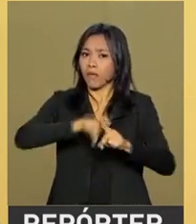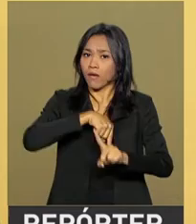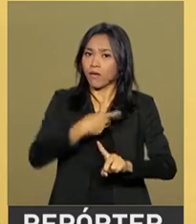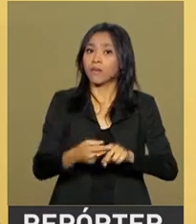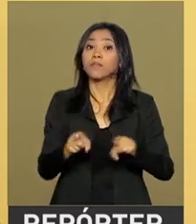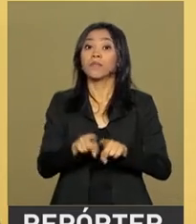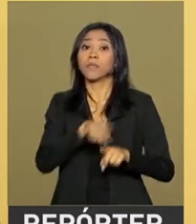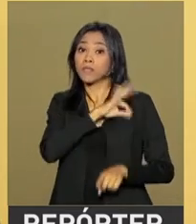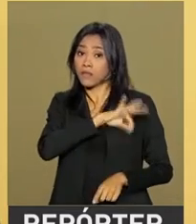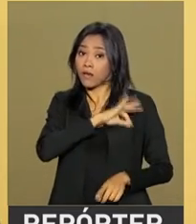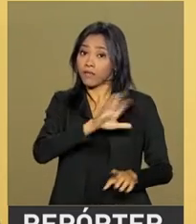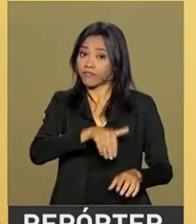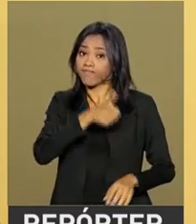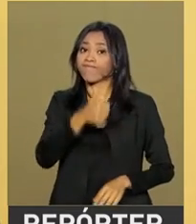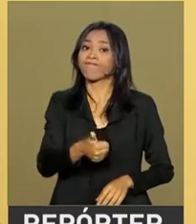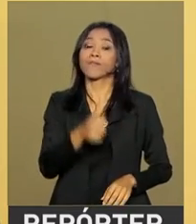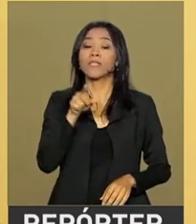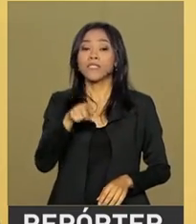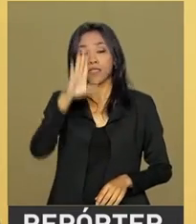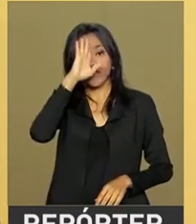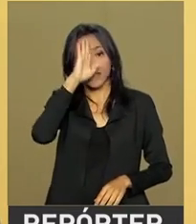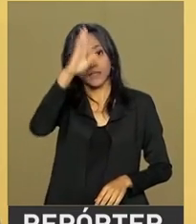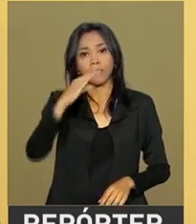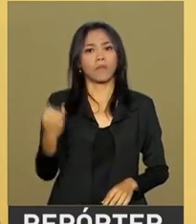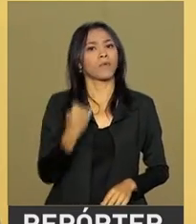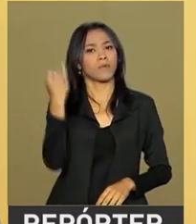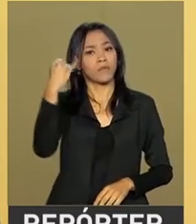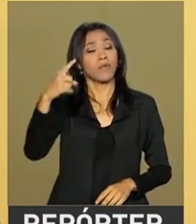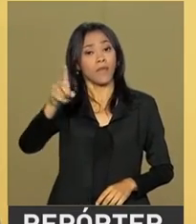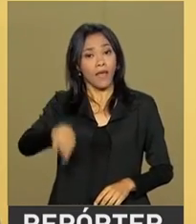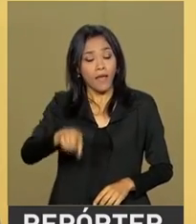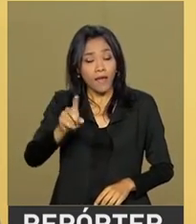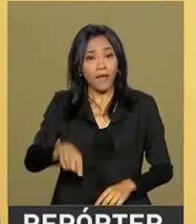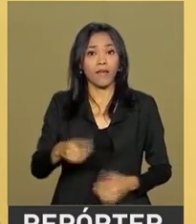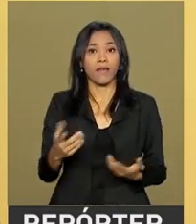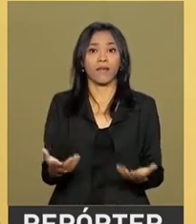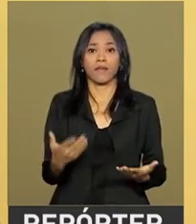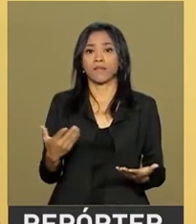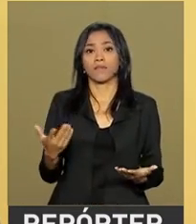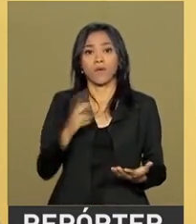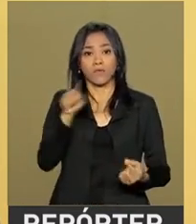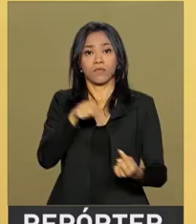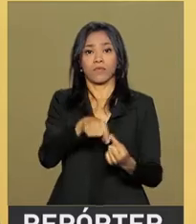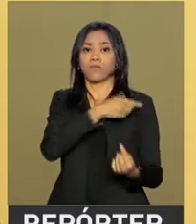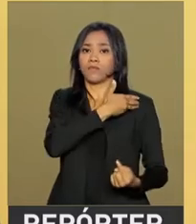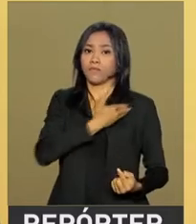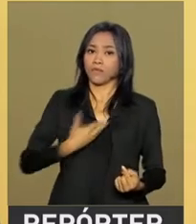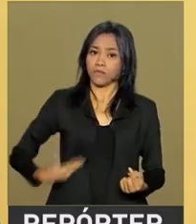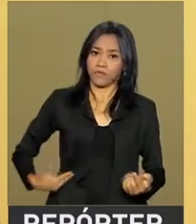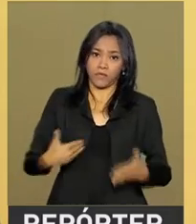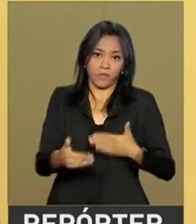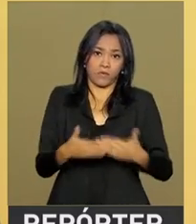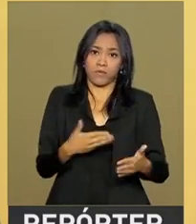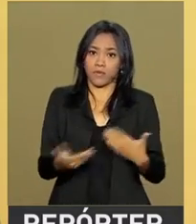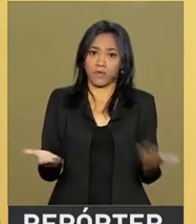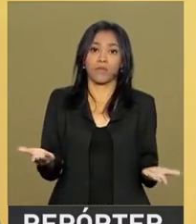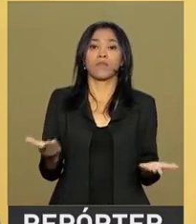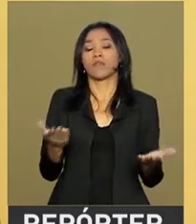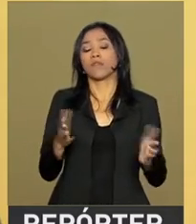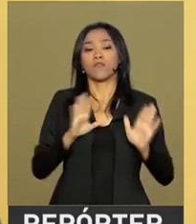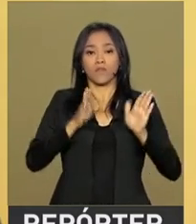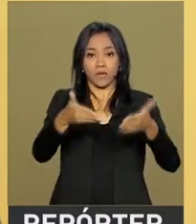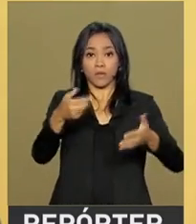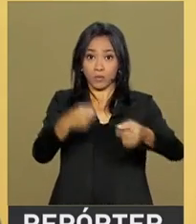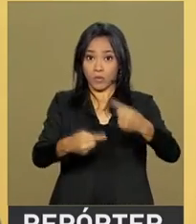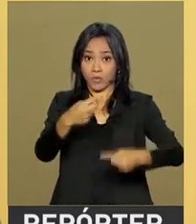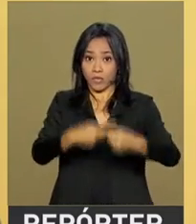Isto é absolutamente fundamental, porque é esta a finalidade última de qualquer governo da política econômica, é